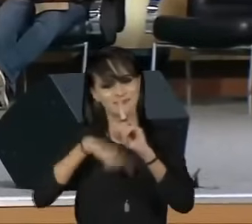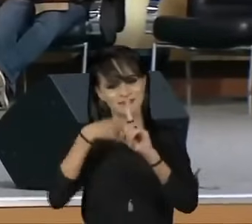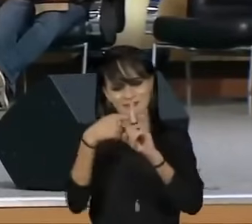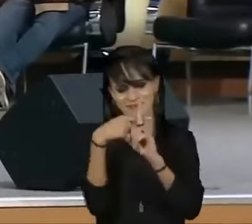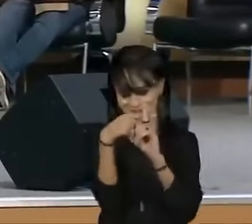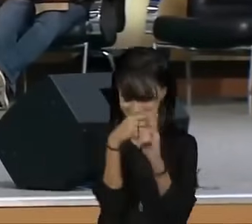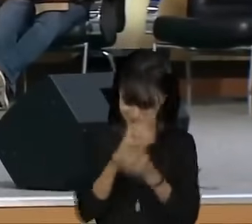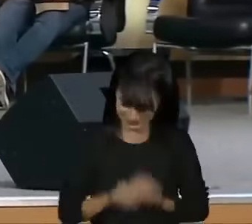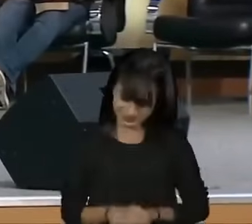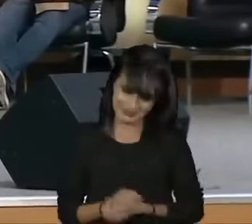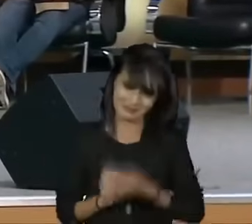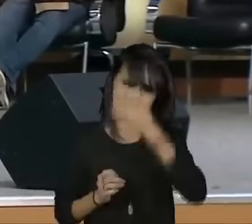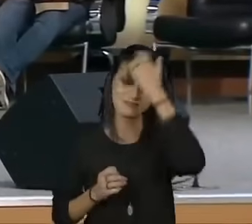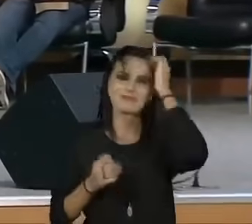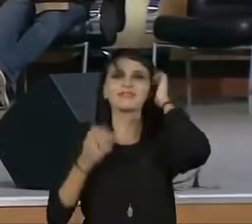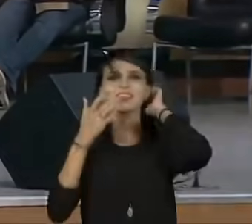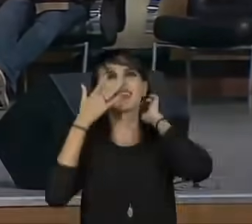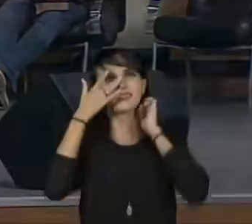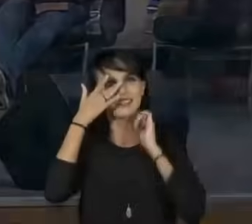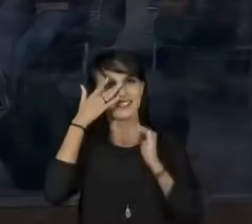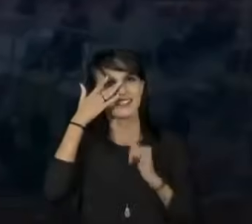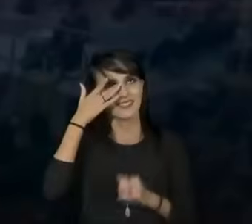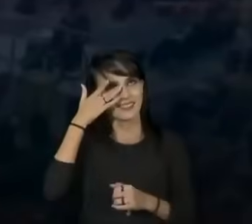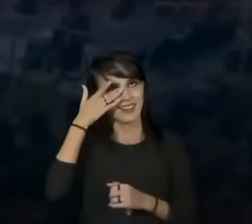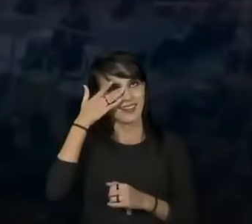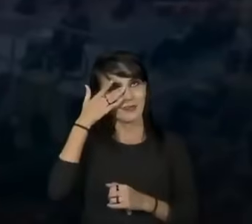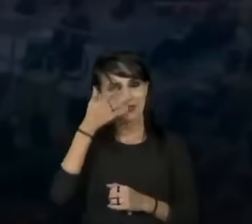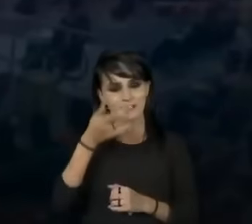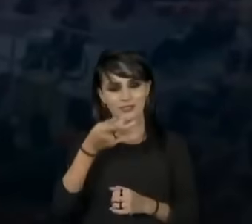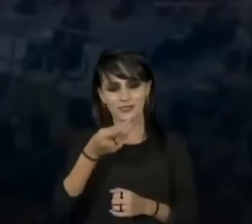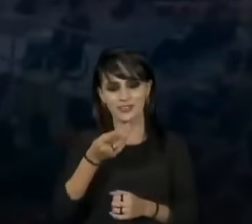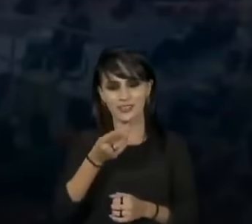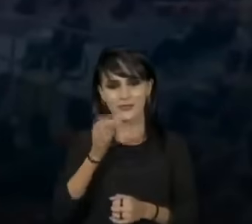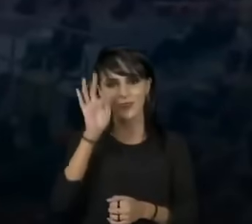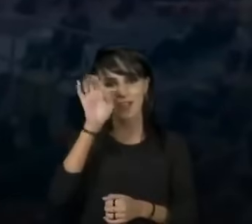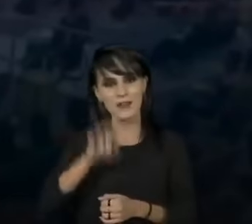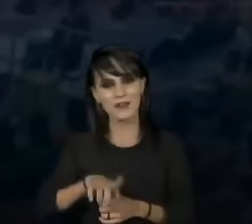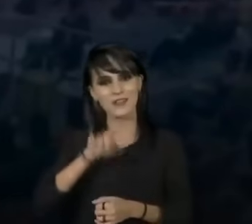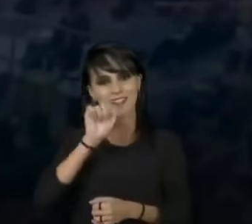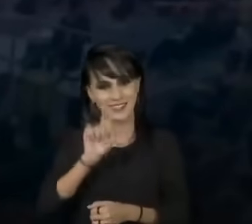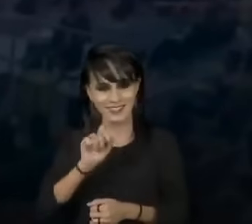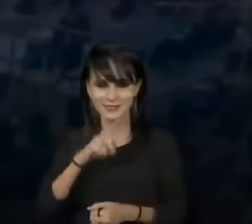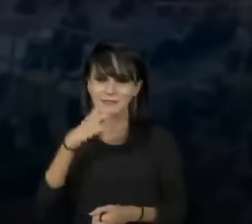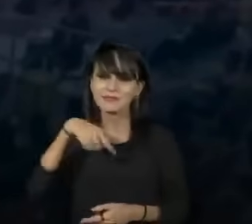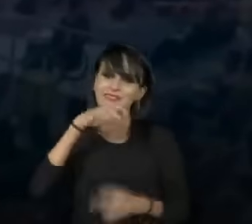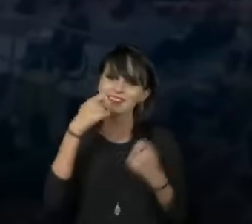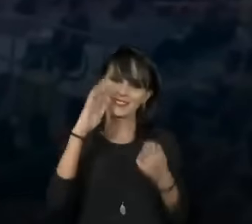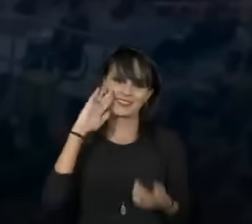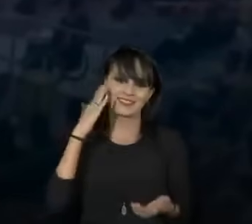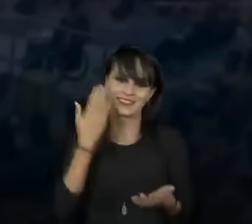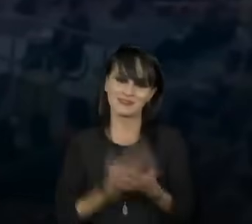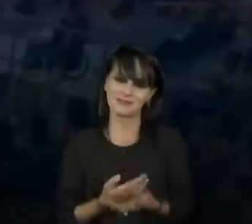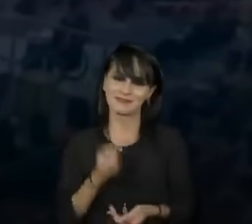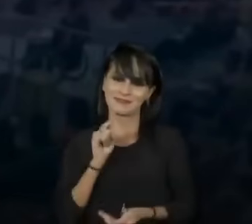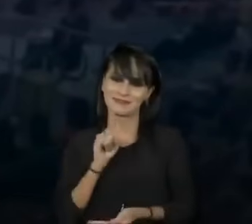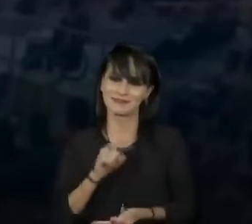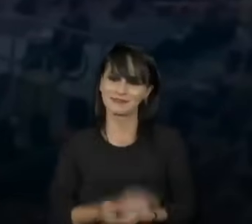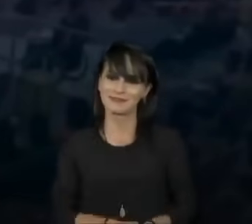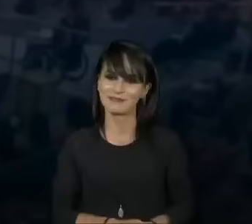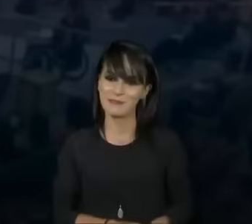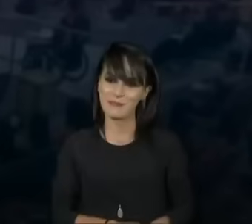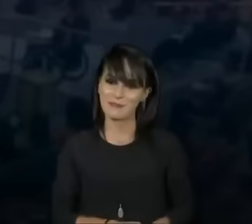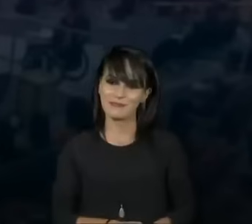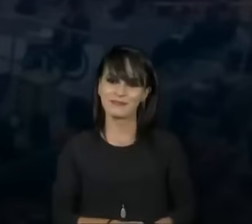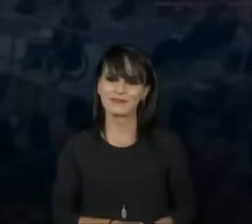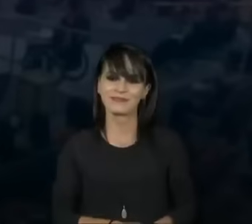fé nas duas dimensões você tem que acreditar em você a mulher do